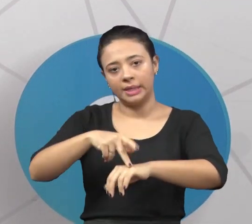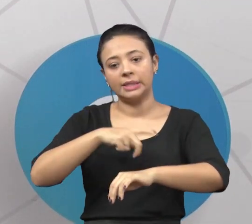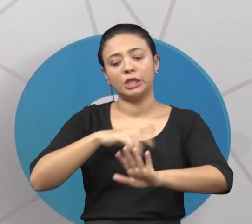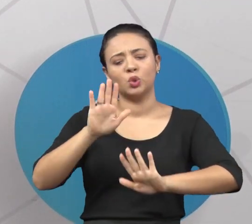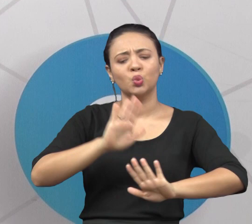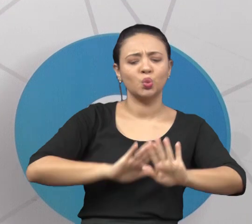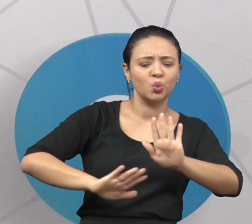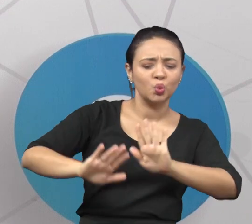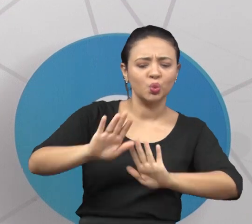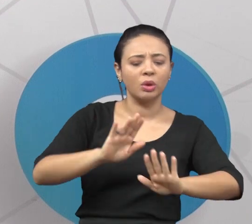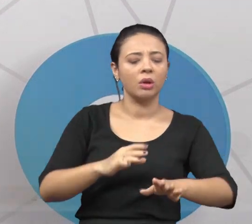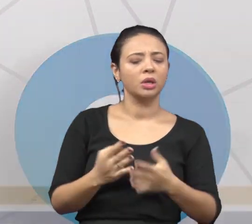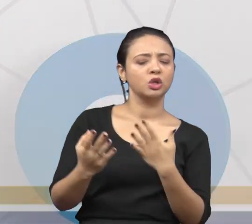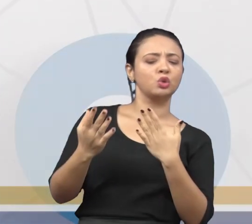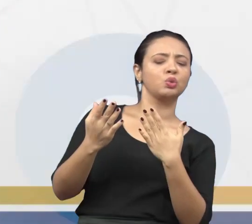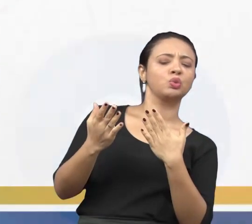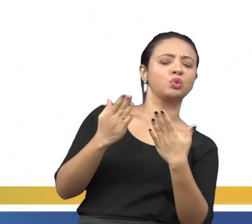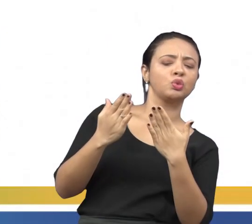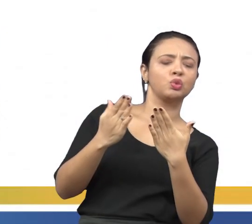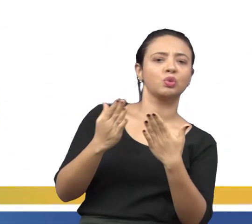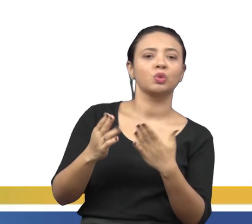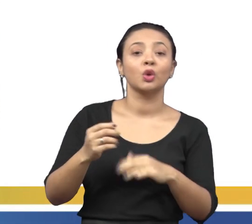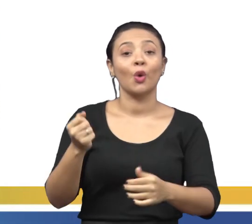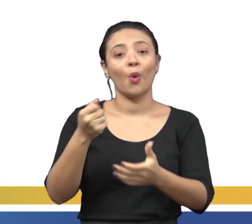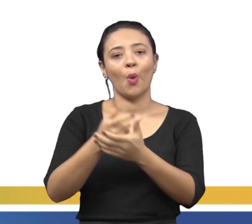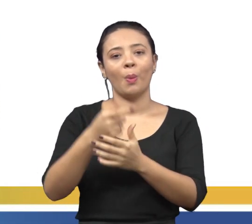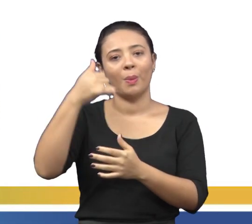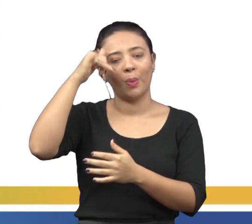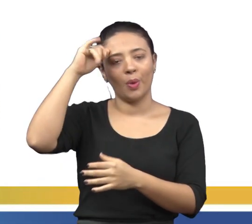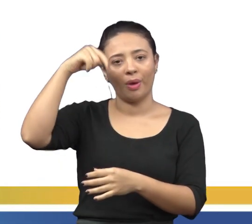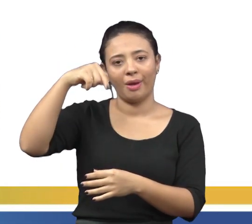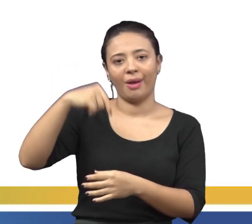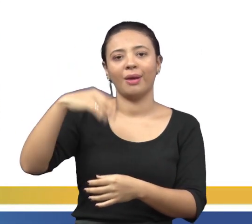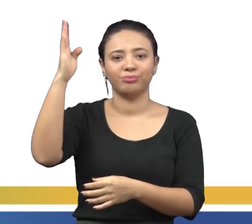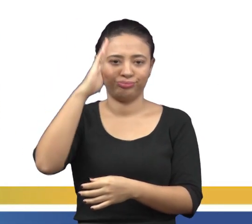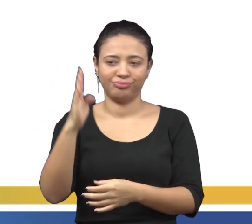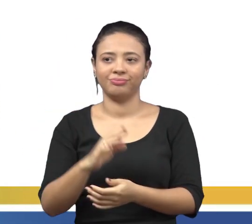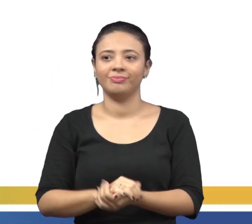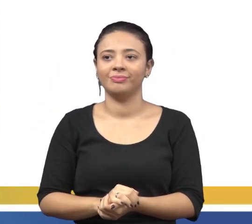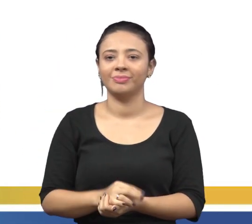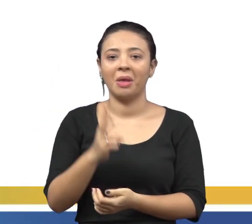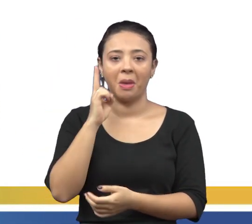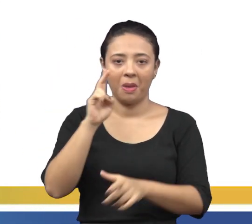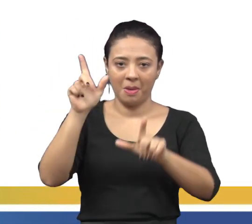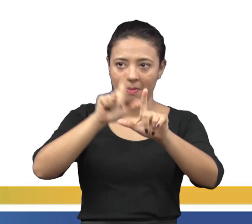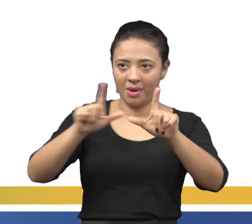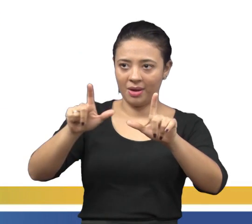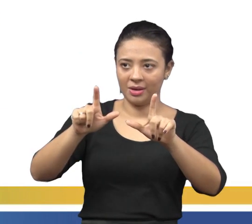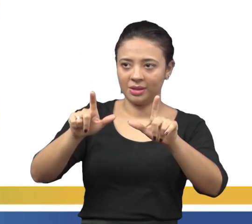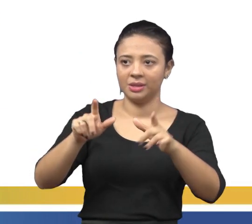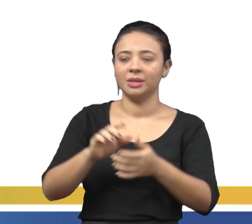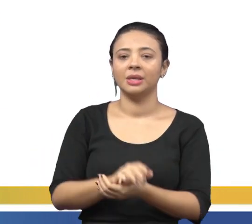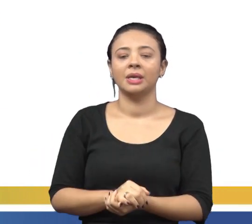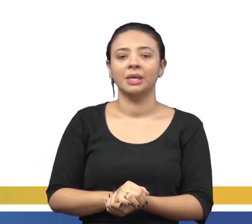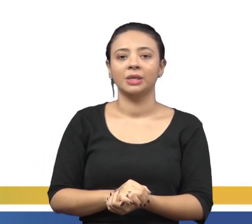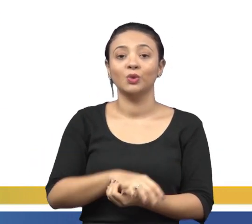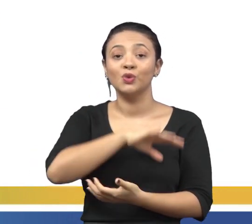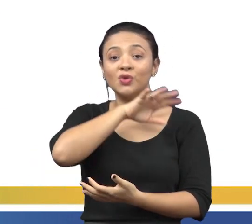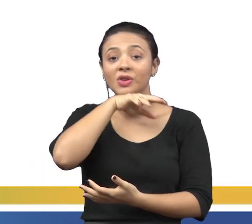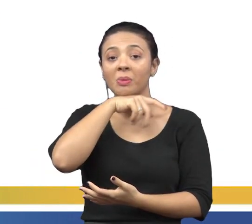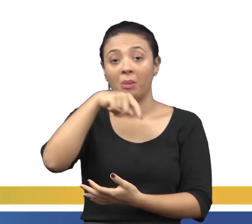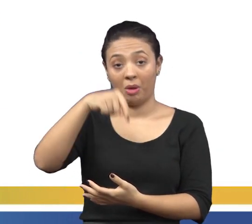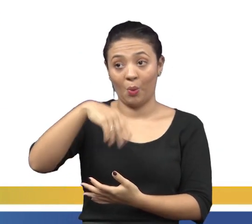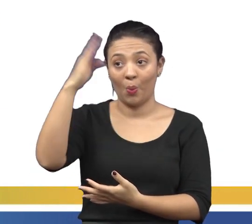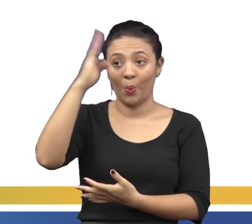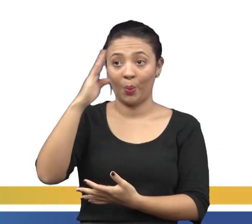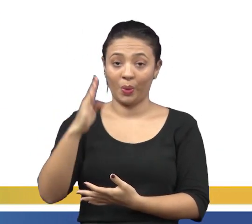melhorando ano a ano. Aqui imagens para vocês da nossa pecuária brasileira, tá? Daqui a pouco eu vou falar mais de pecuária brasileira, tá?